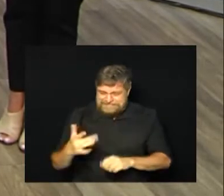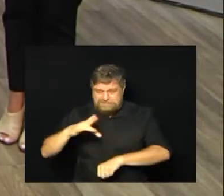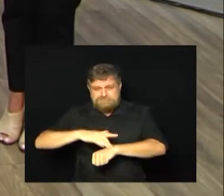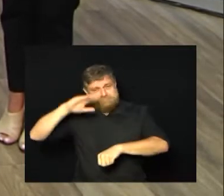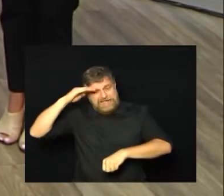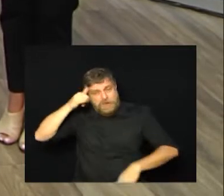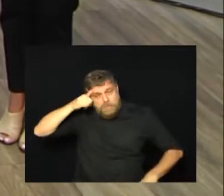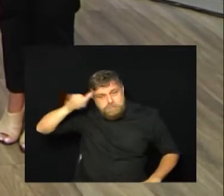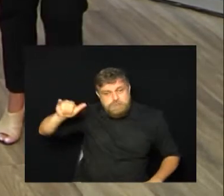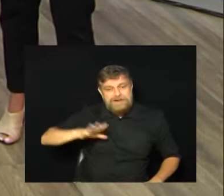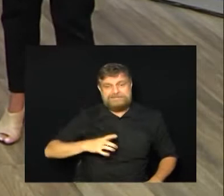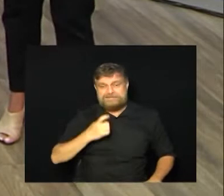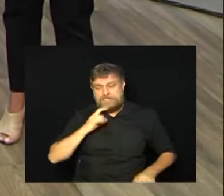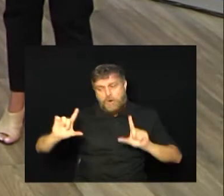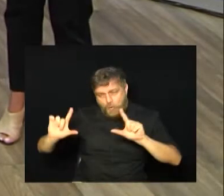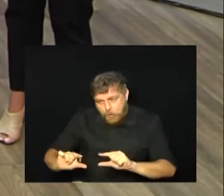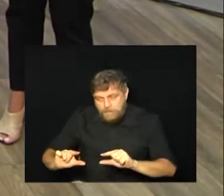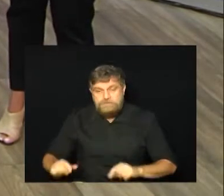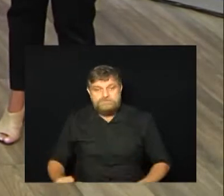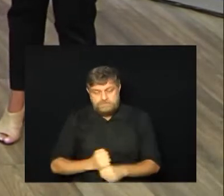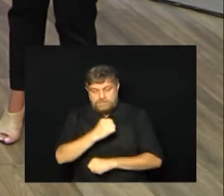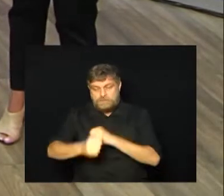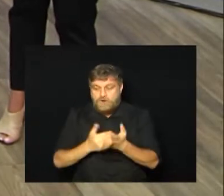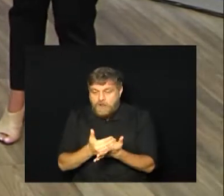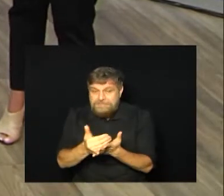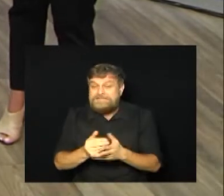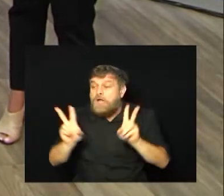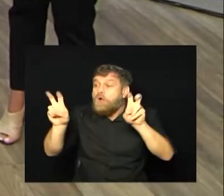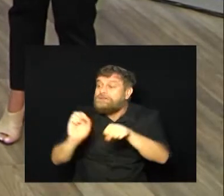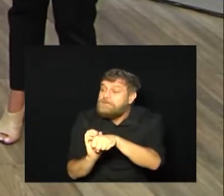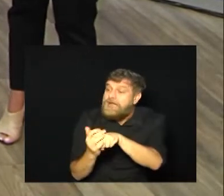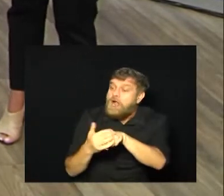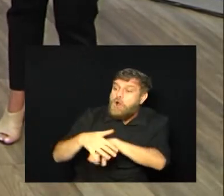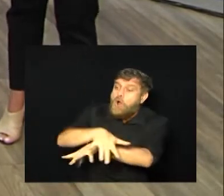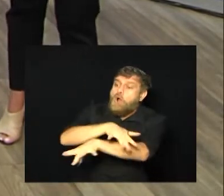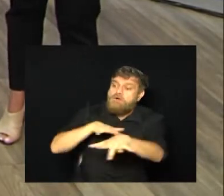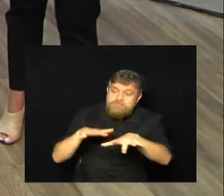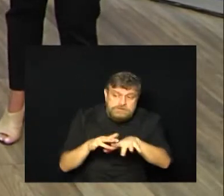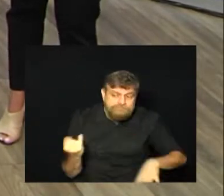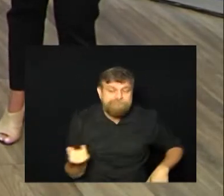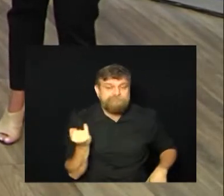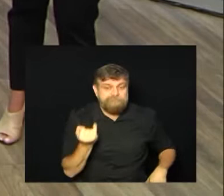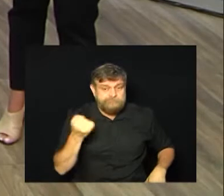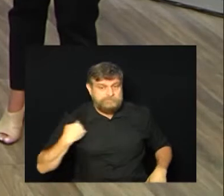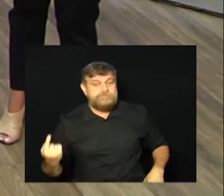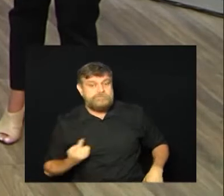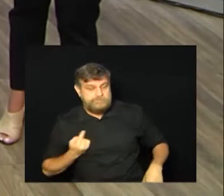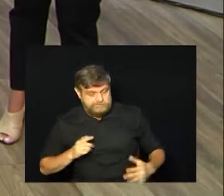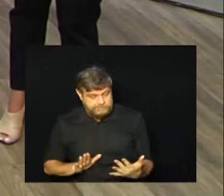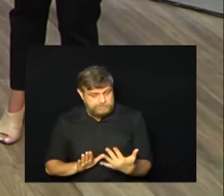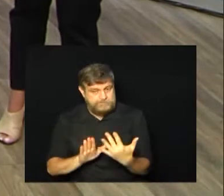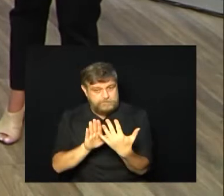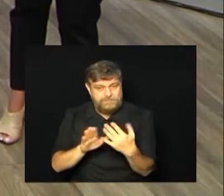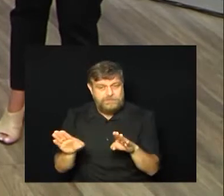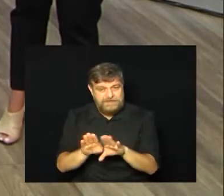Campinas. Começando o ano, Vivi, vamos falar também sobre Covid-19, algo importante para a gente combater,